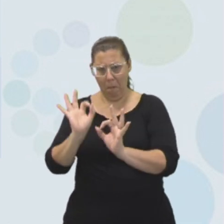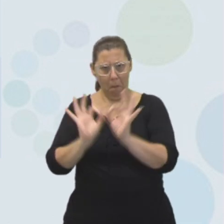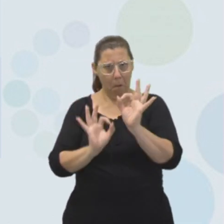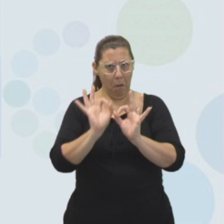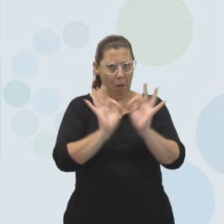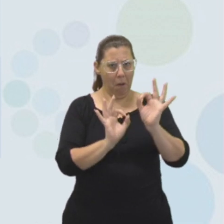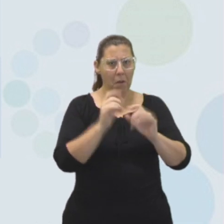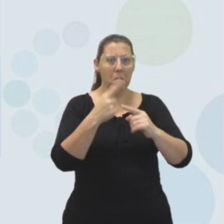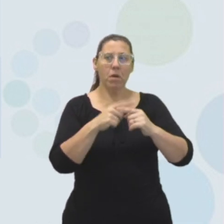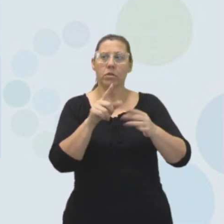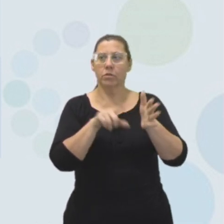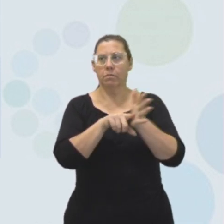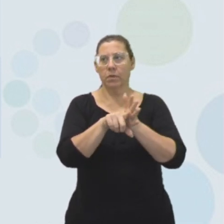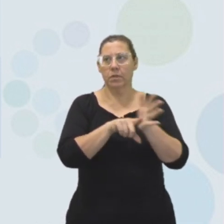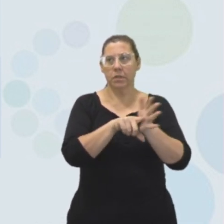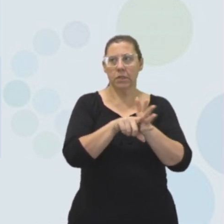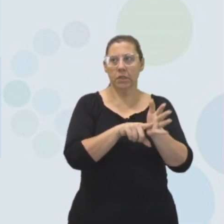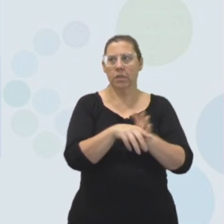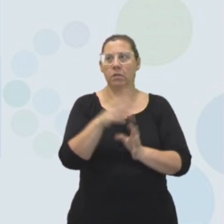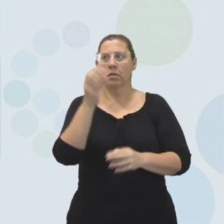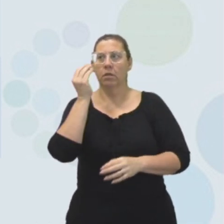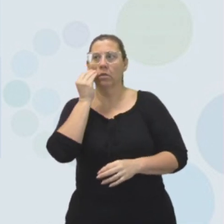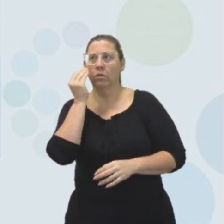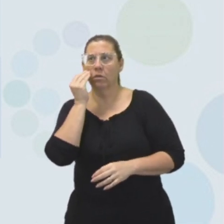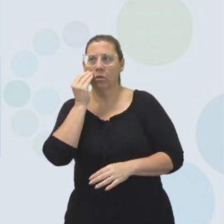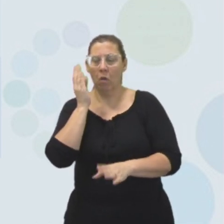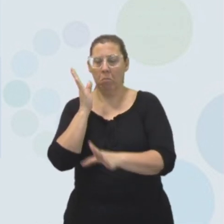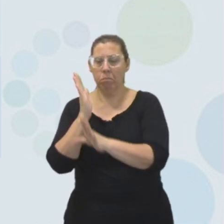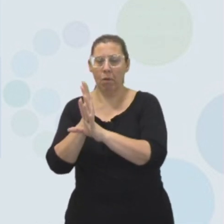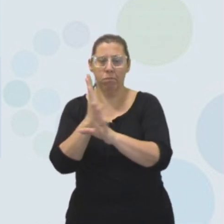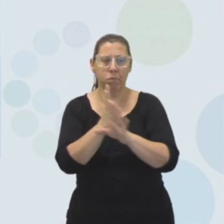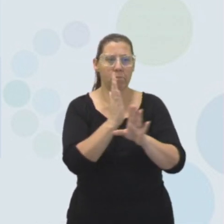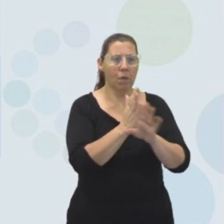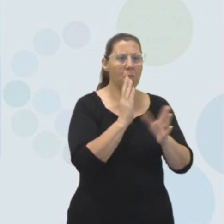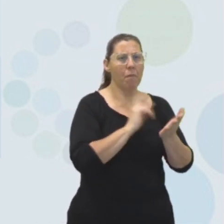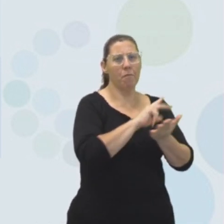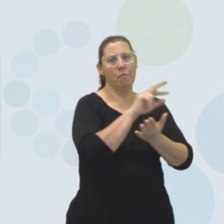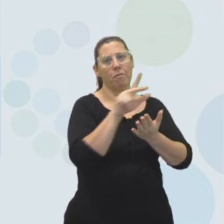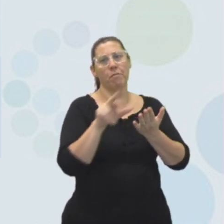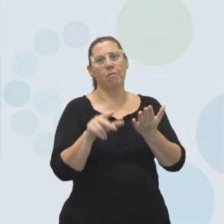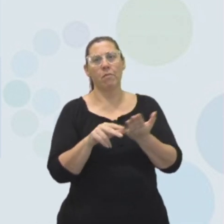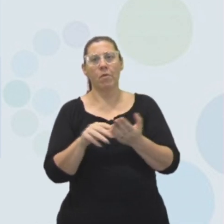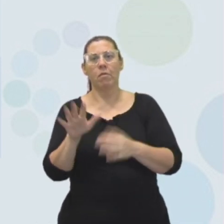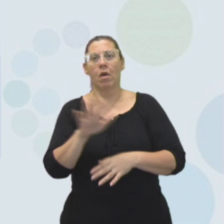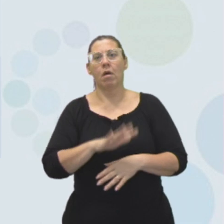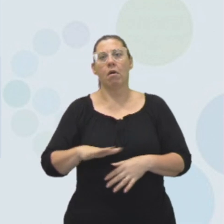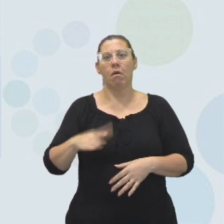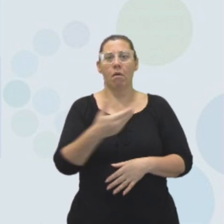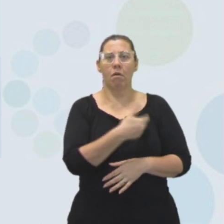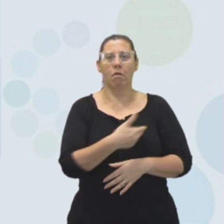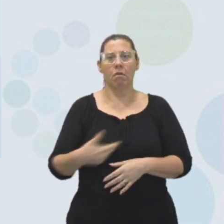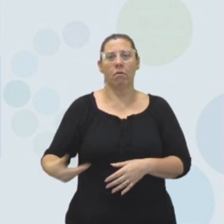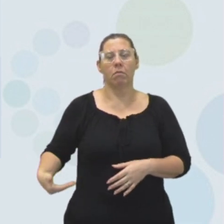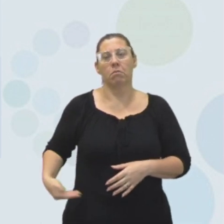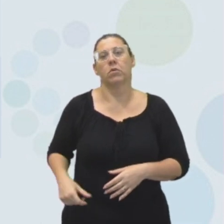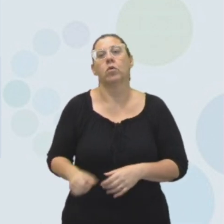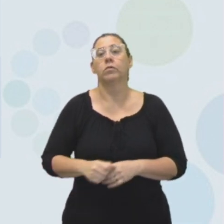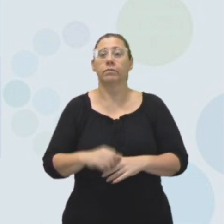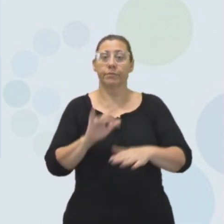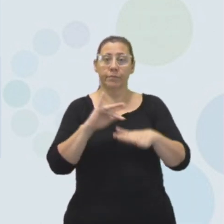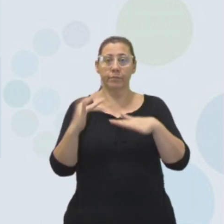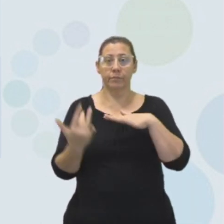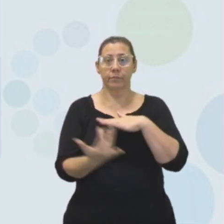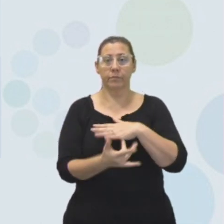a gente pesquisa os vídeos, busca os vídeos em vários recursos, né, de domínio público, de redes sociais, de recursos